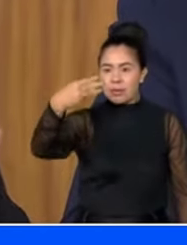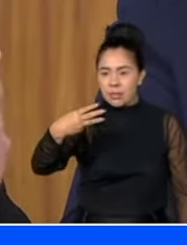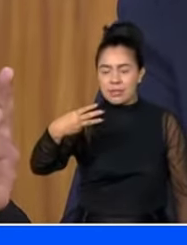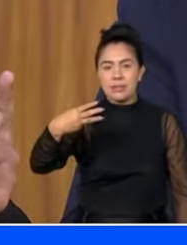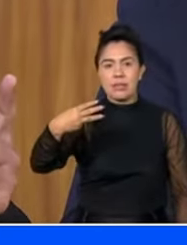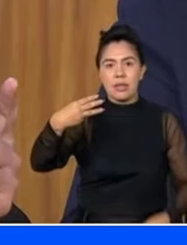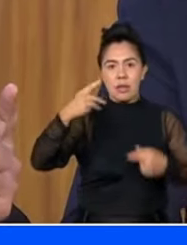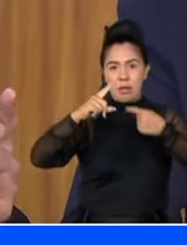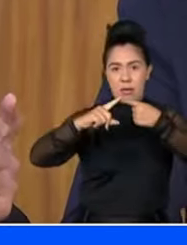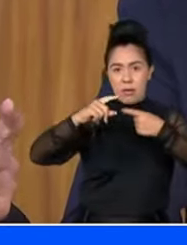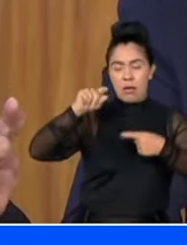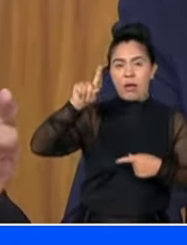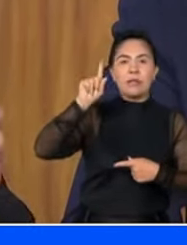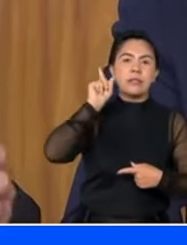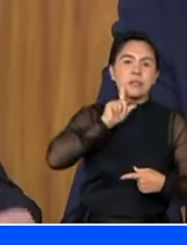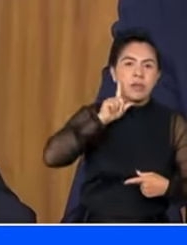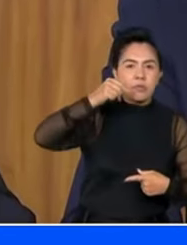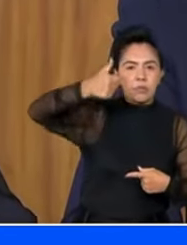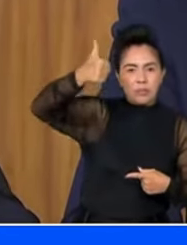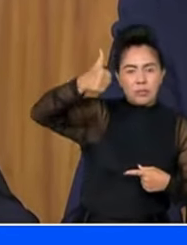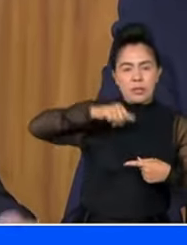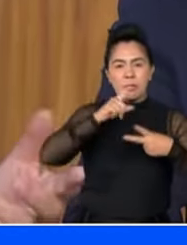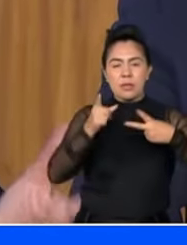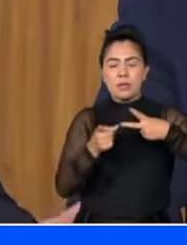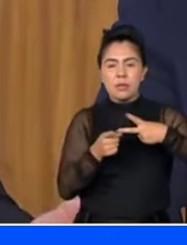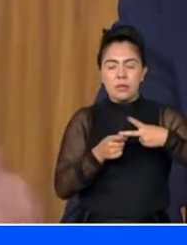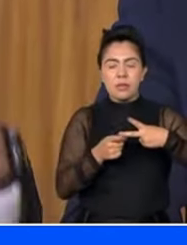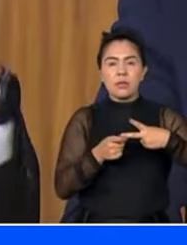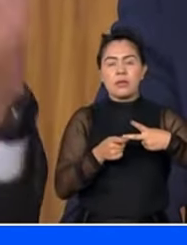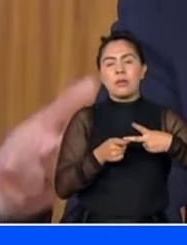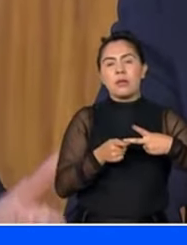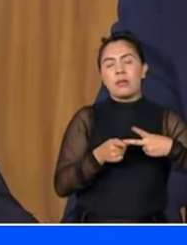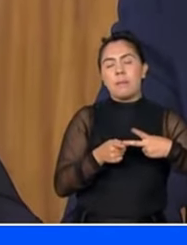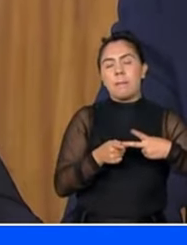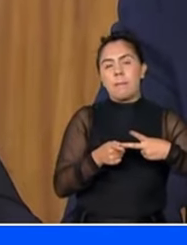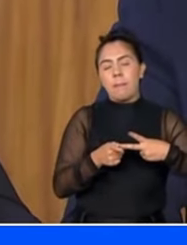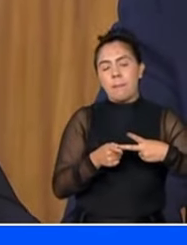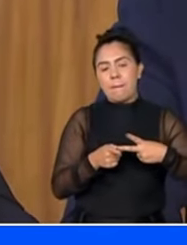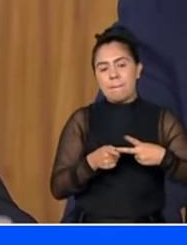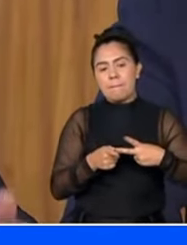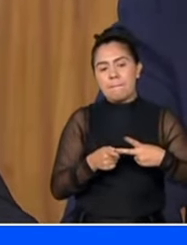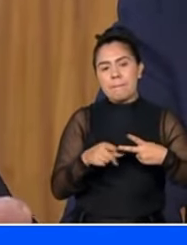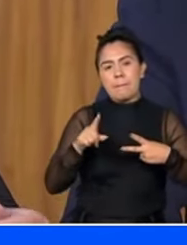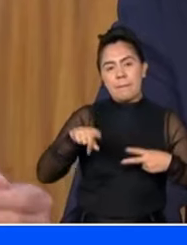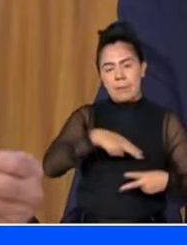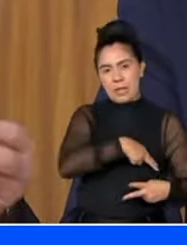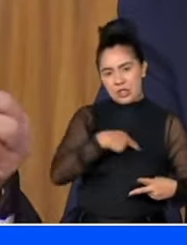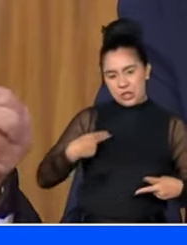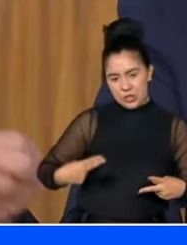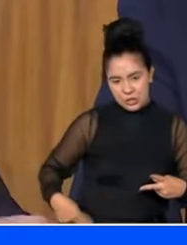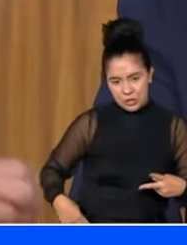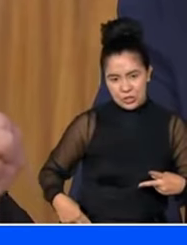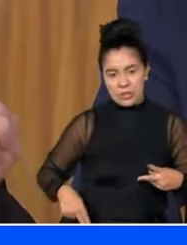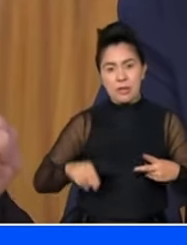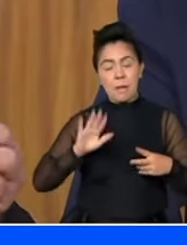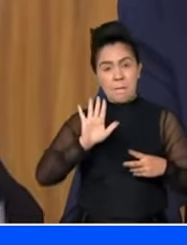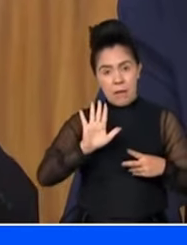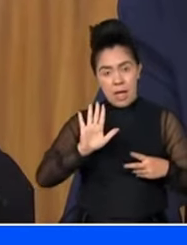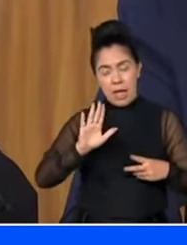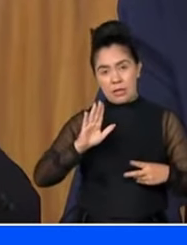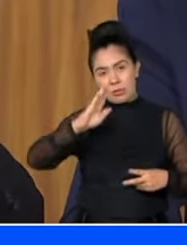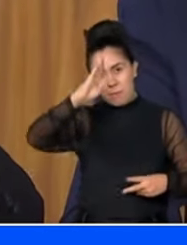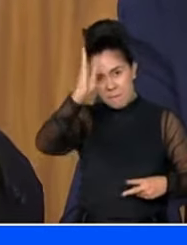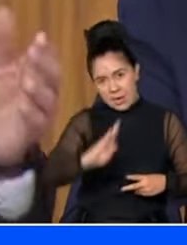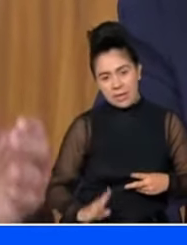dos Estados Unidos e também, obviamente, está tendo investimentos na China, mas o Brasil